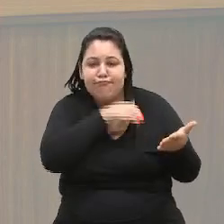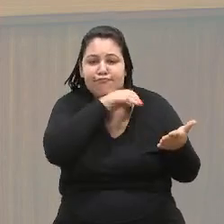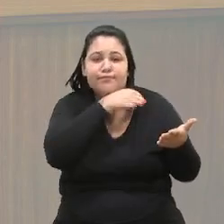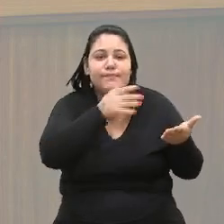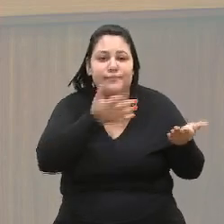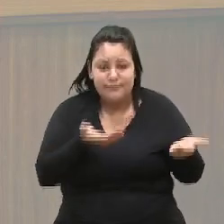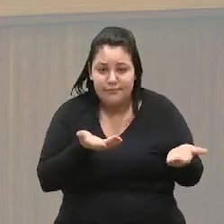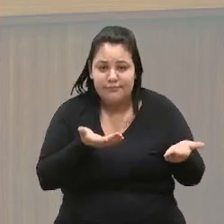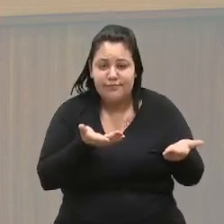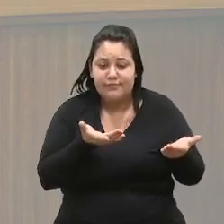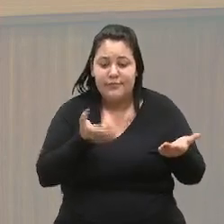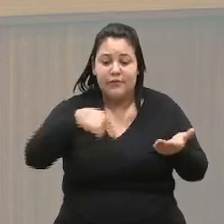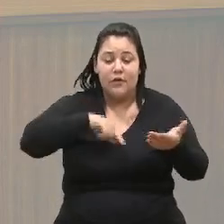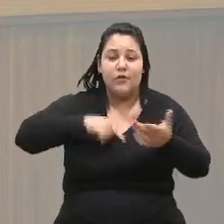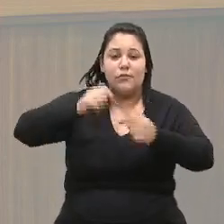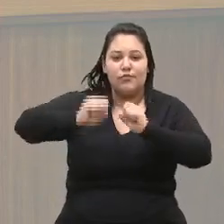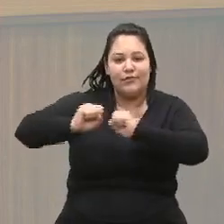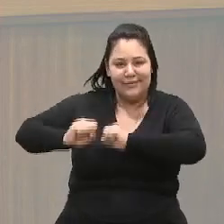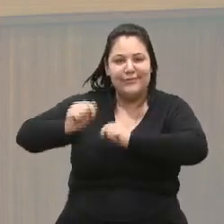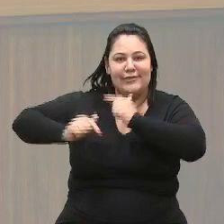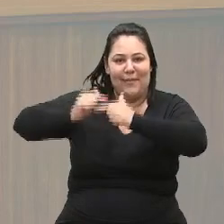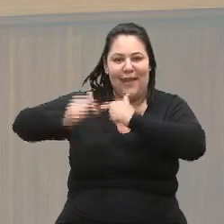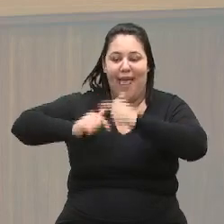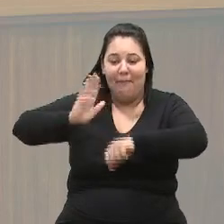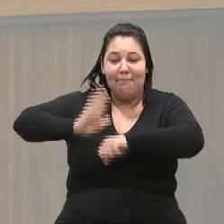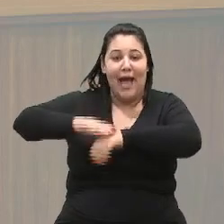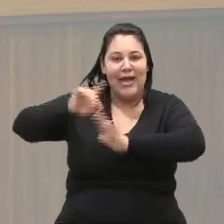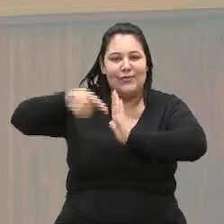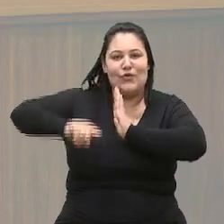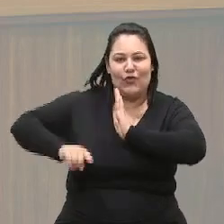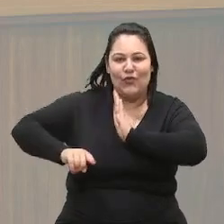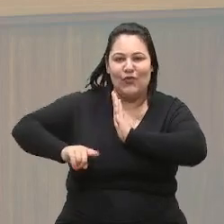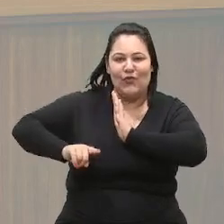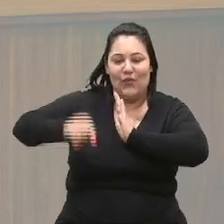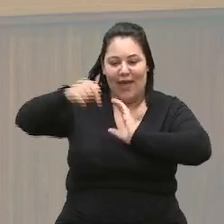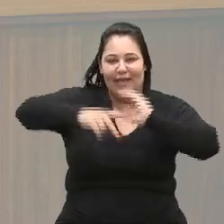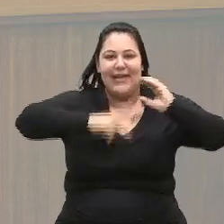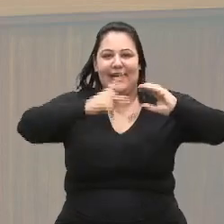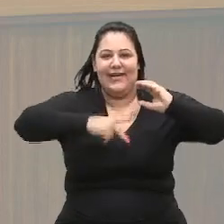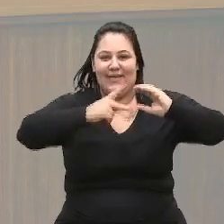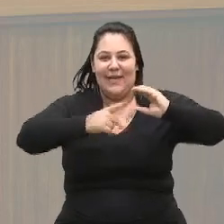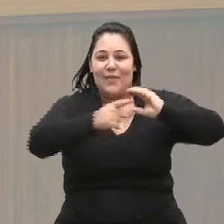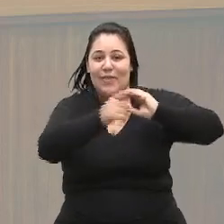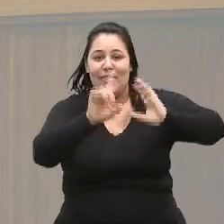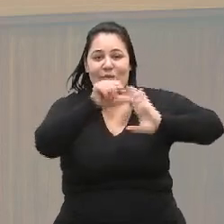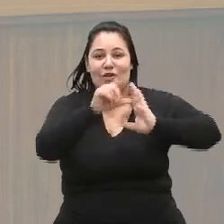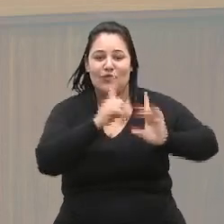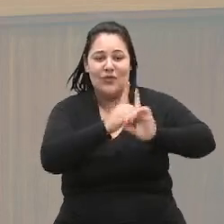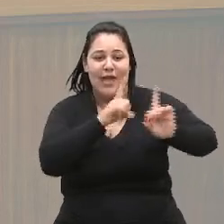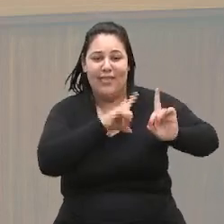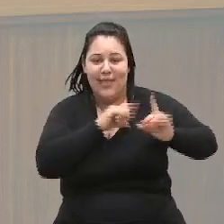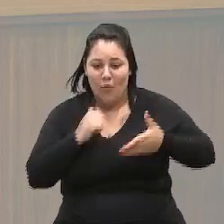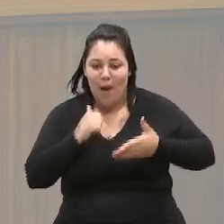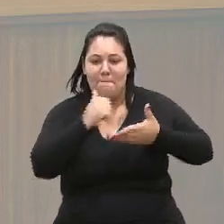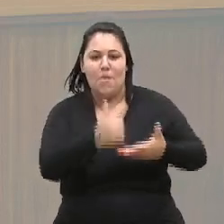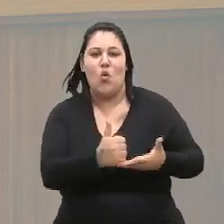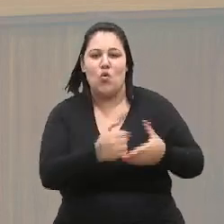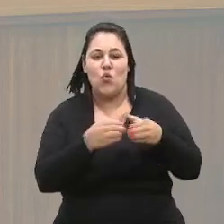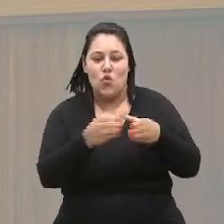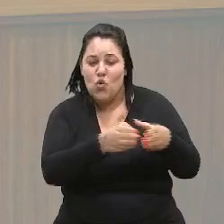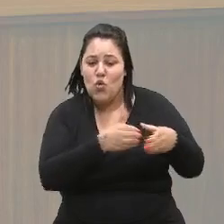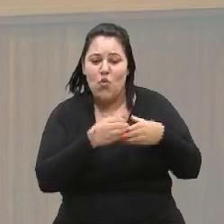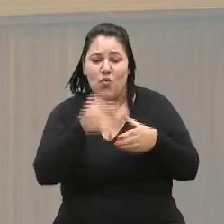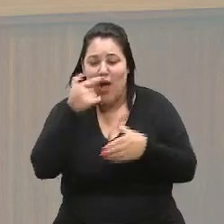pode trabalhar mais efetivamente dentro desta casa a partir do momento que a gente tem uma frente parlamentar para